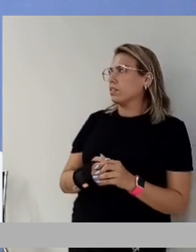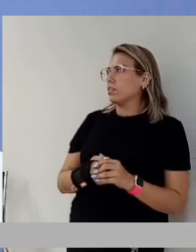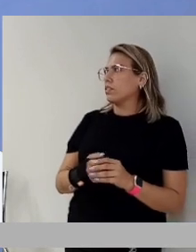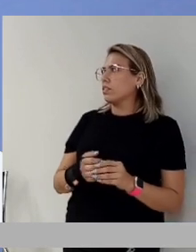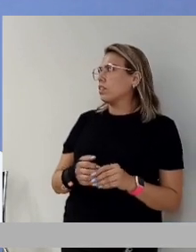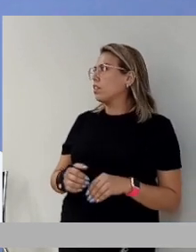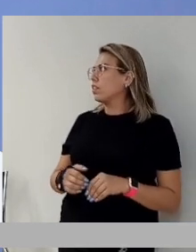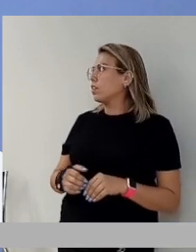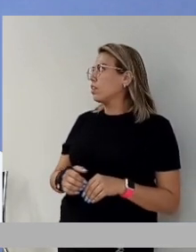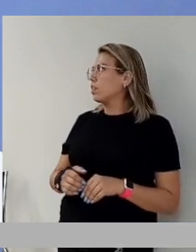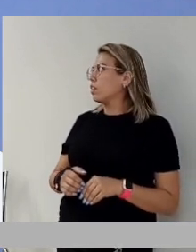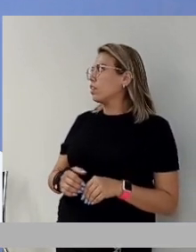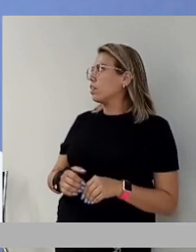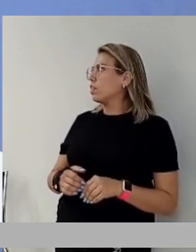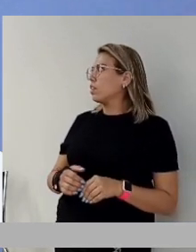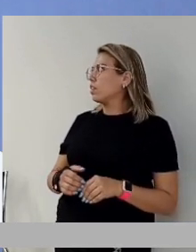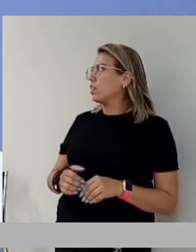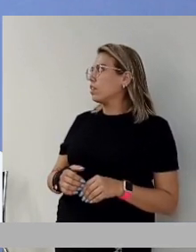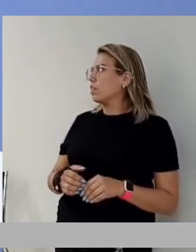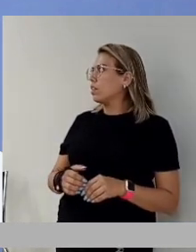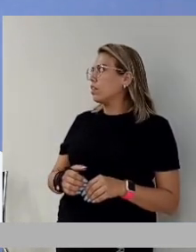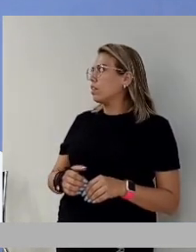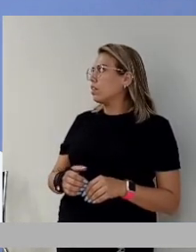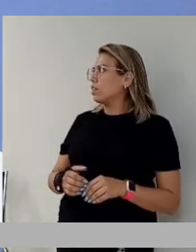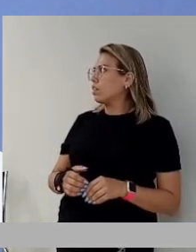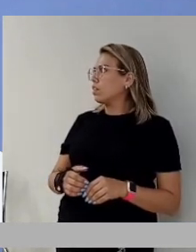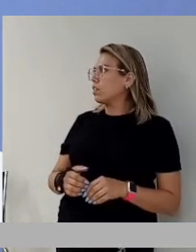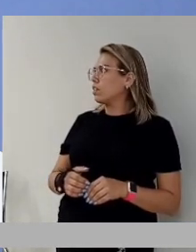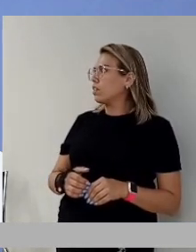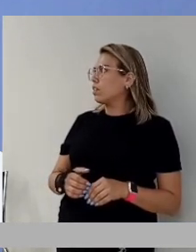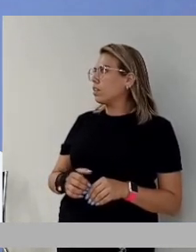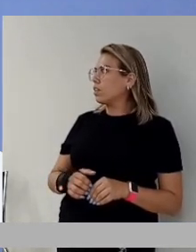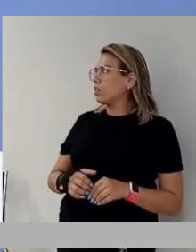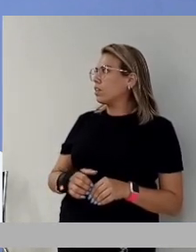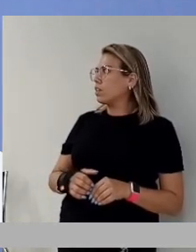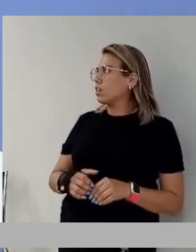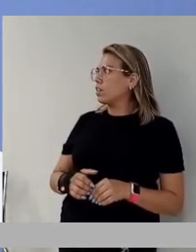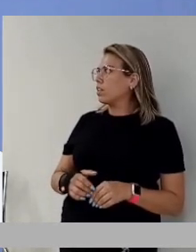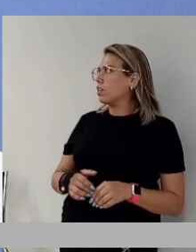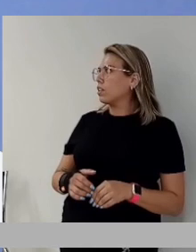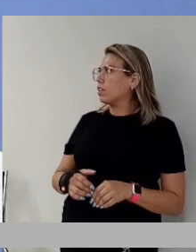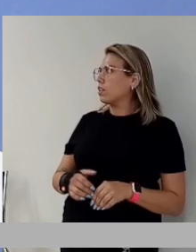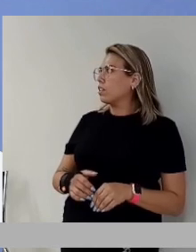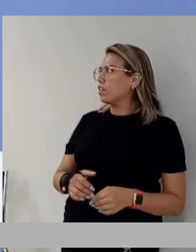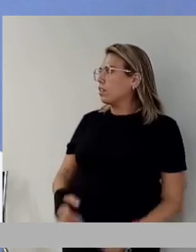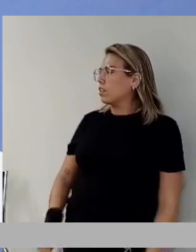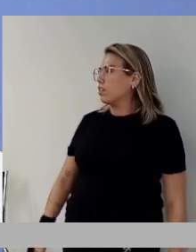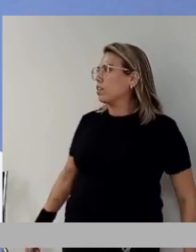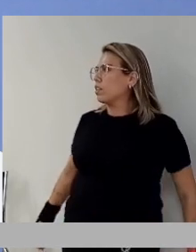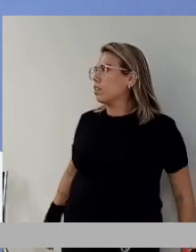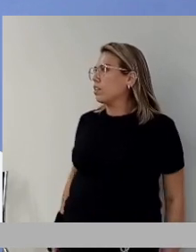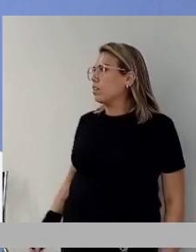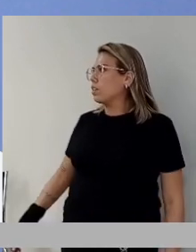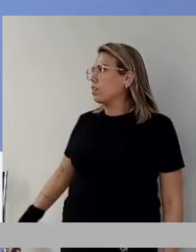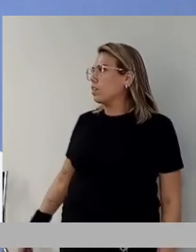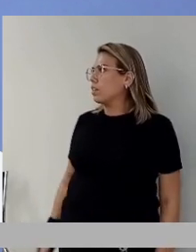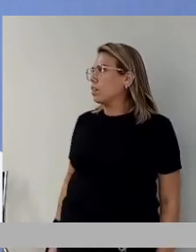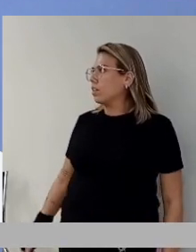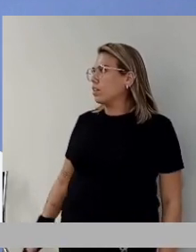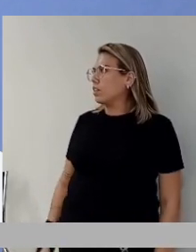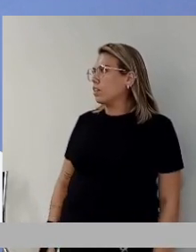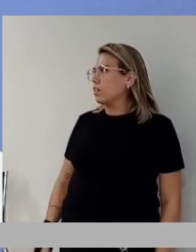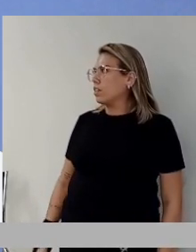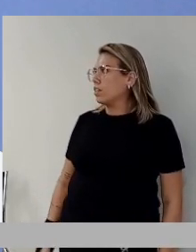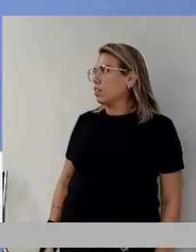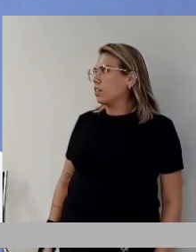responde já a população os que desejarem fazer também pergunta de forma virtu ao secretário